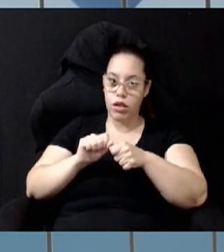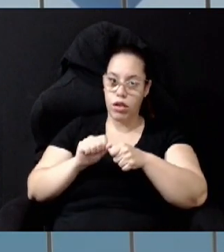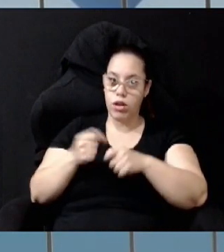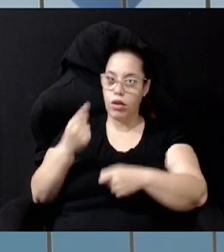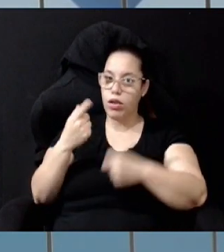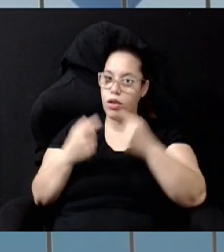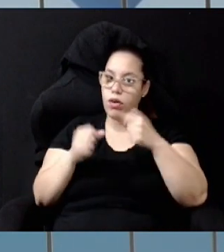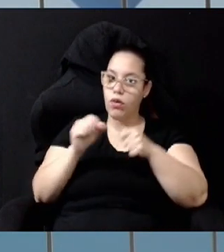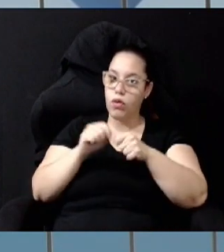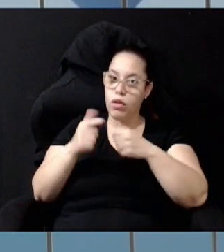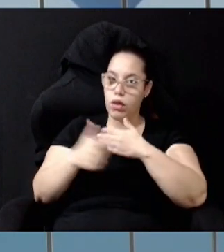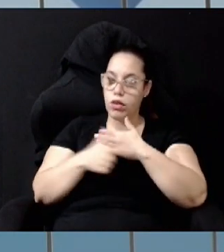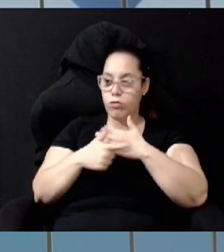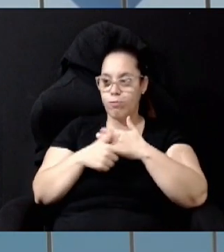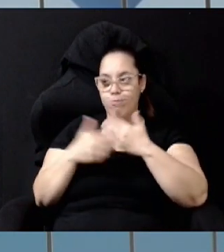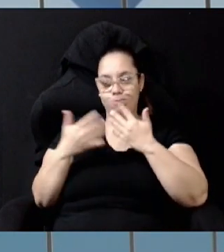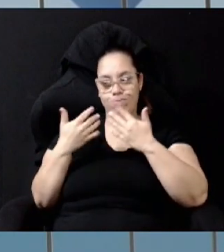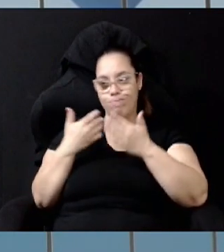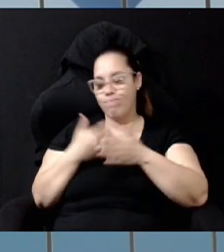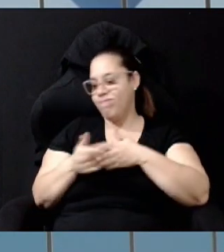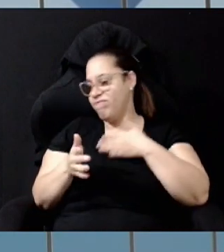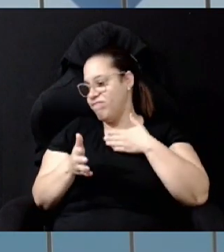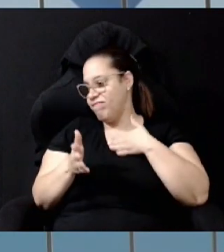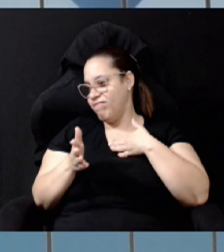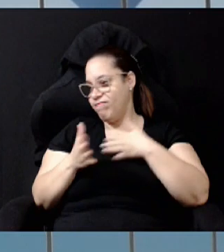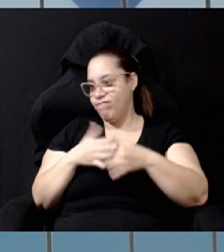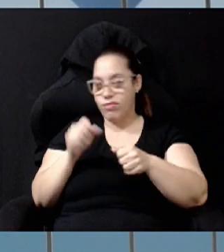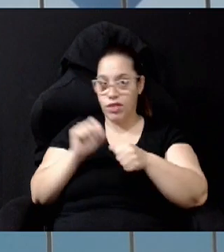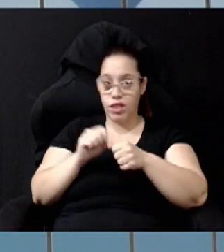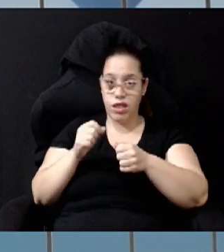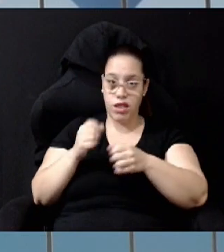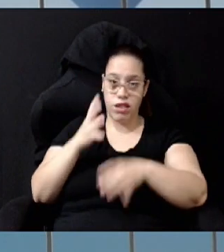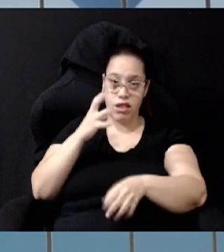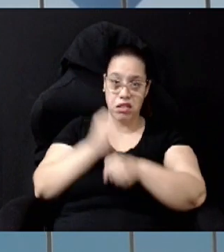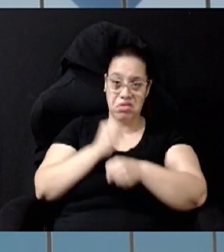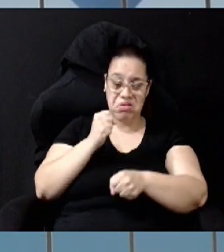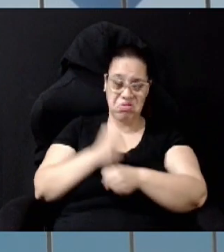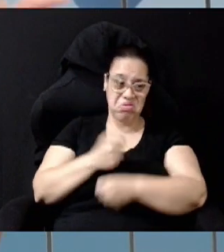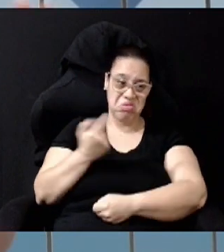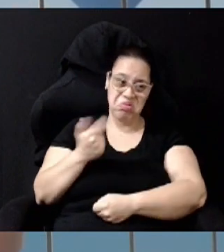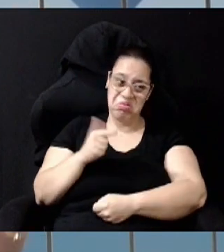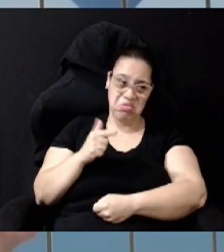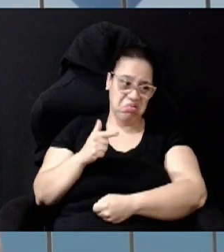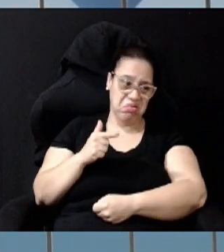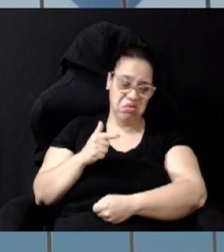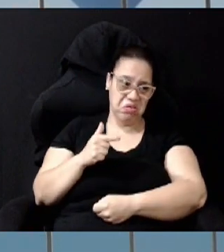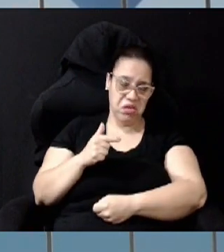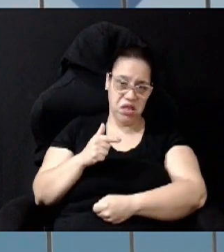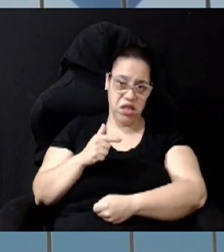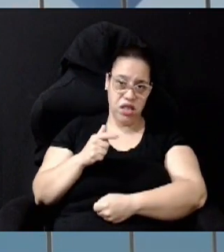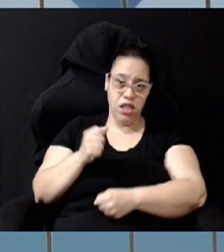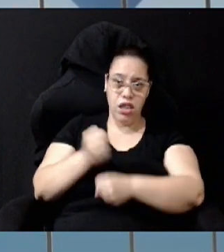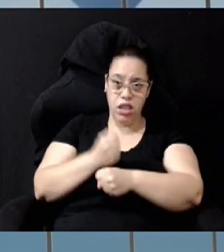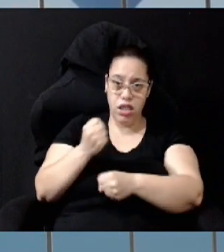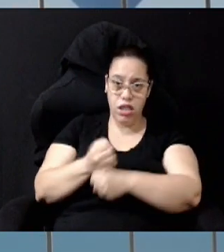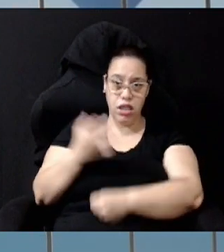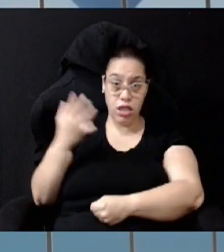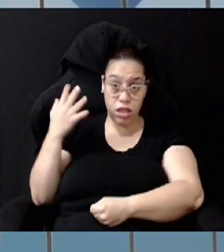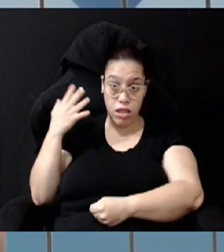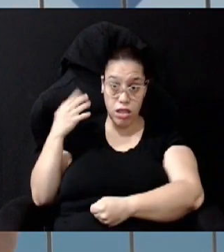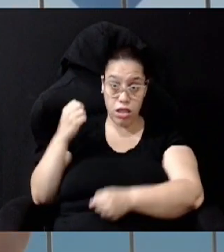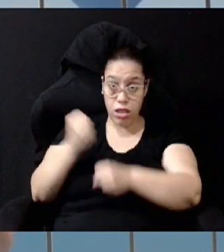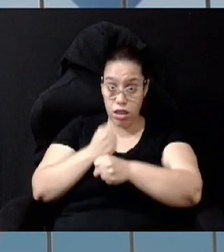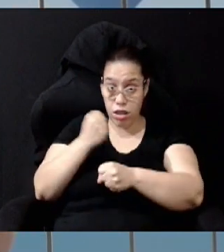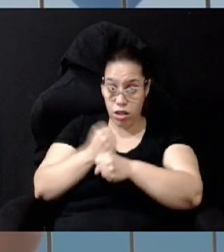Porque senão, você vai fazer a conta, não vale a pena. Né? Eu, há uns anos atrás, quando construí a minha casa, eu